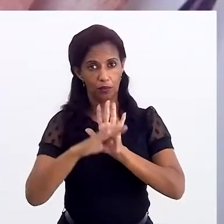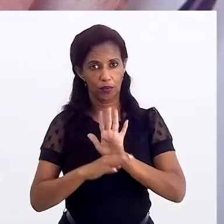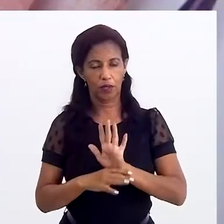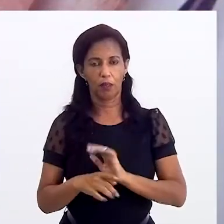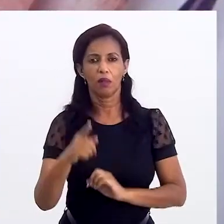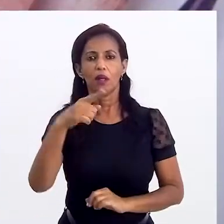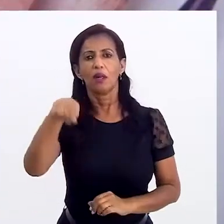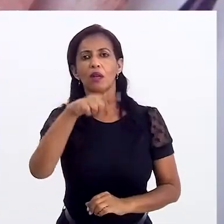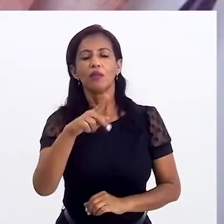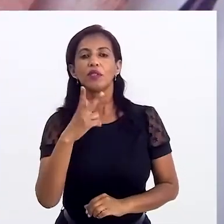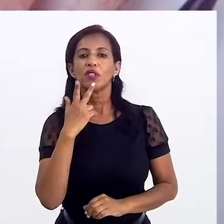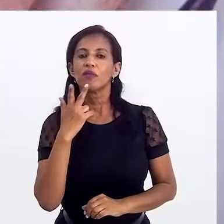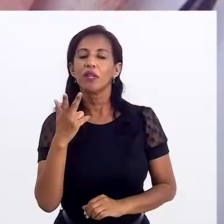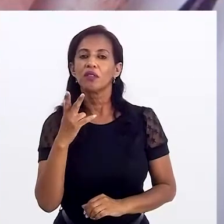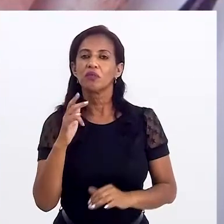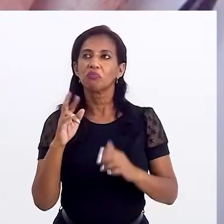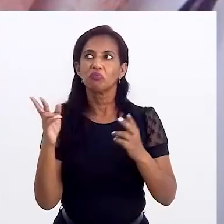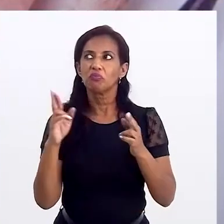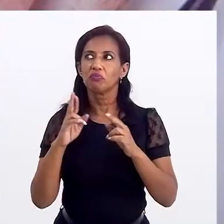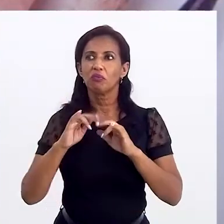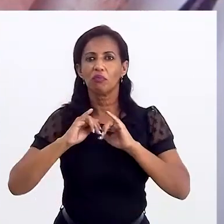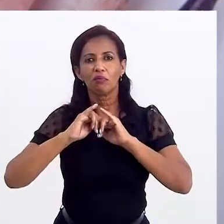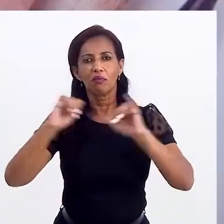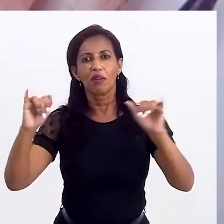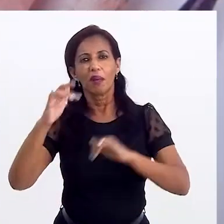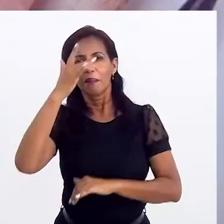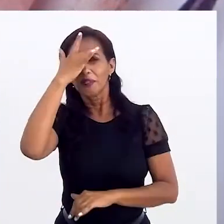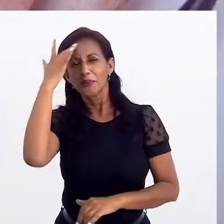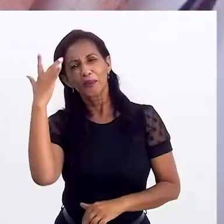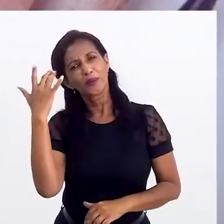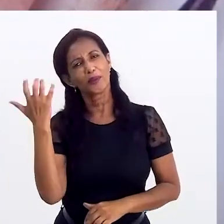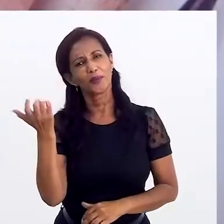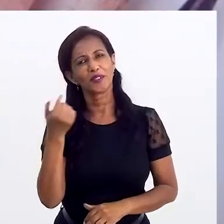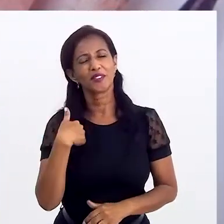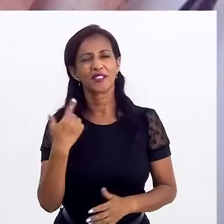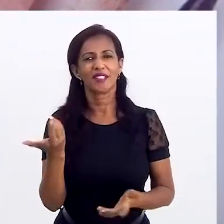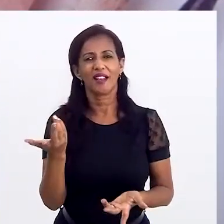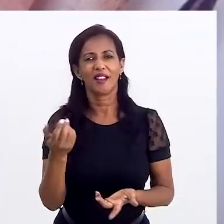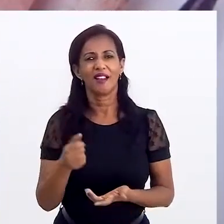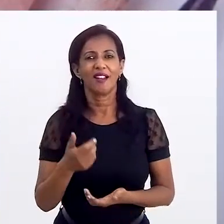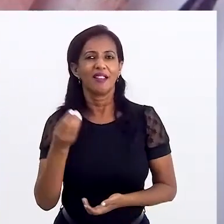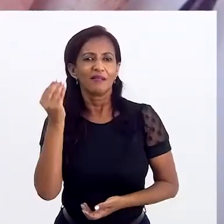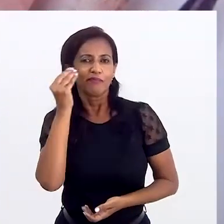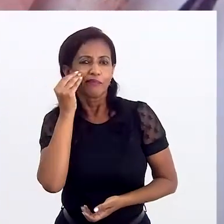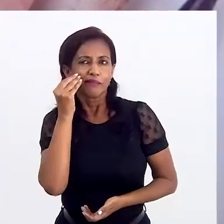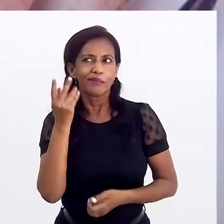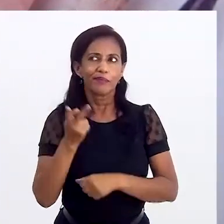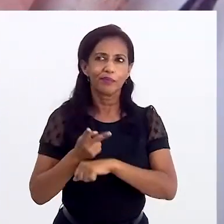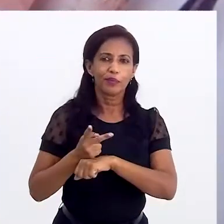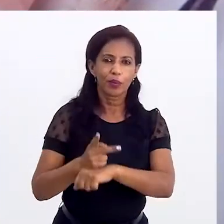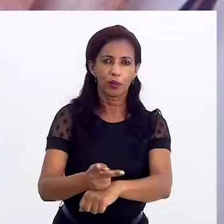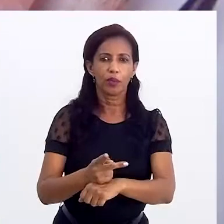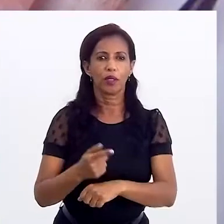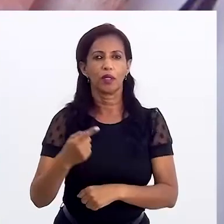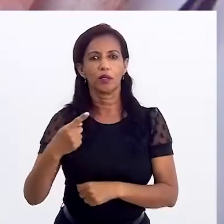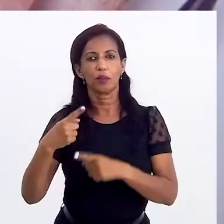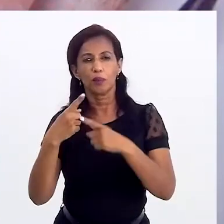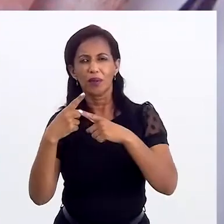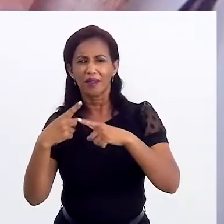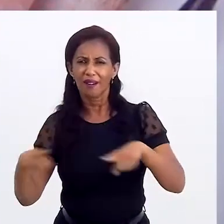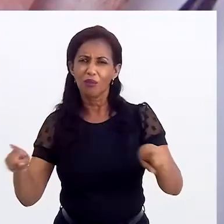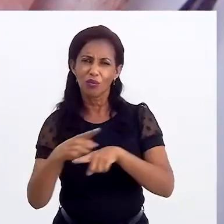programa, vocês deixassem um recado para o pessoal que está aí tentando, porque assim, o mercado de vocês sempre foi um